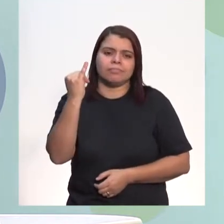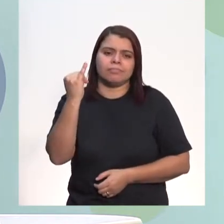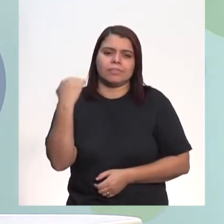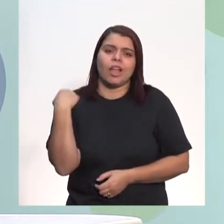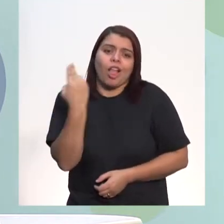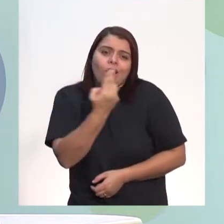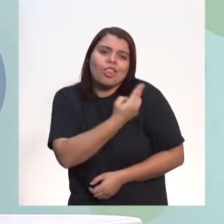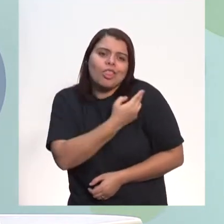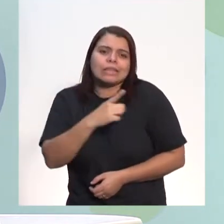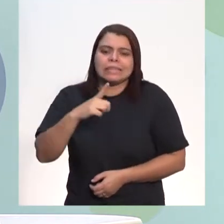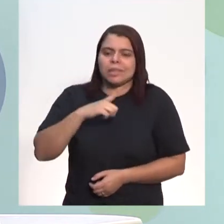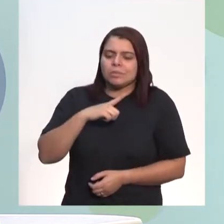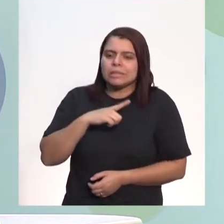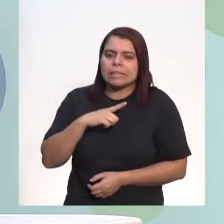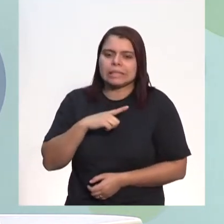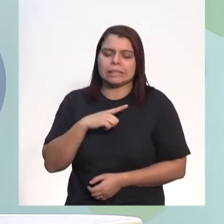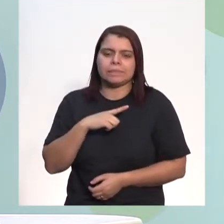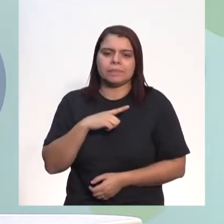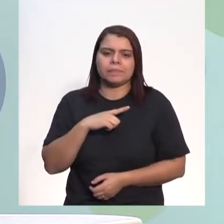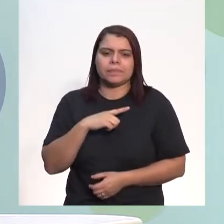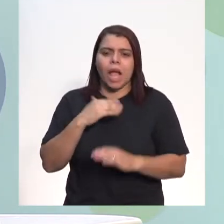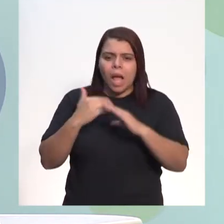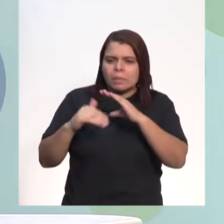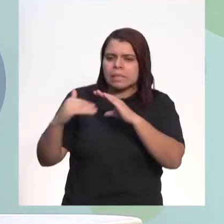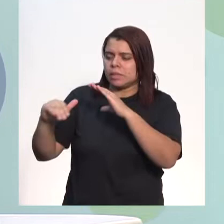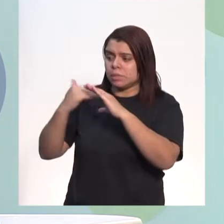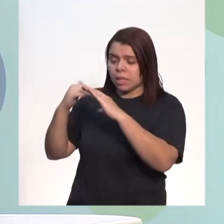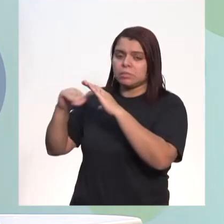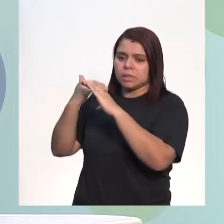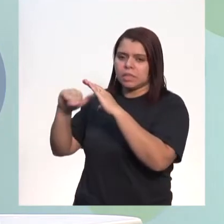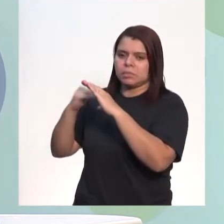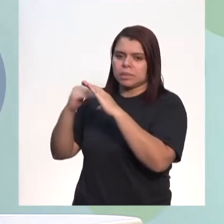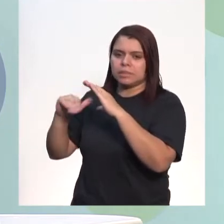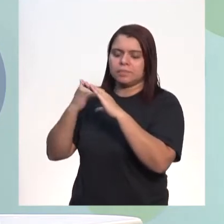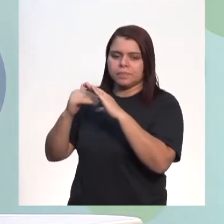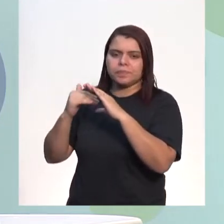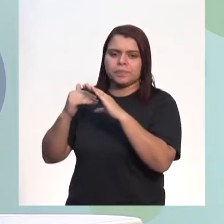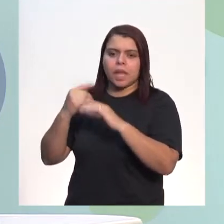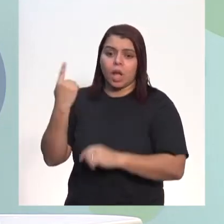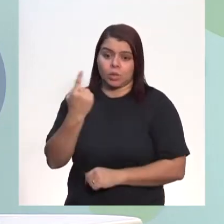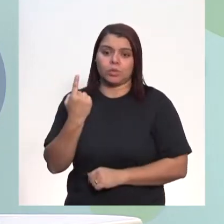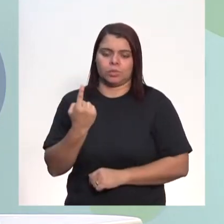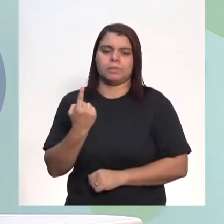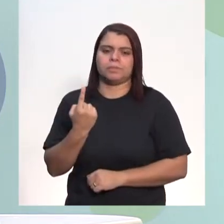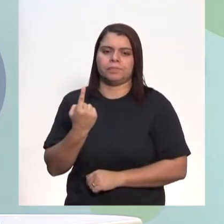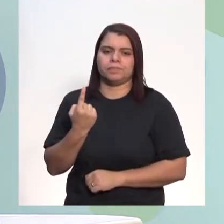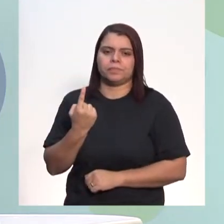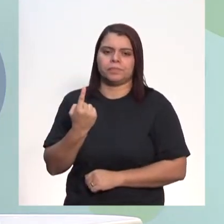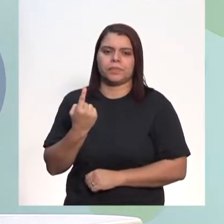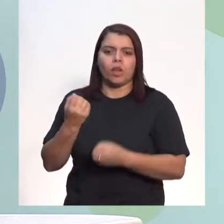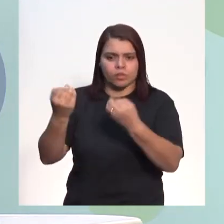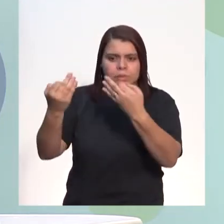algumas interações que foram encaminhadas rapidamente no chat, e uma delas, eu já vou falar e abro espaço para você